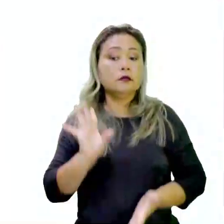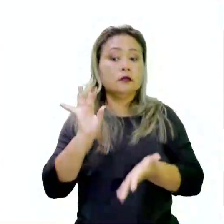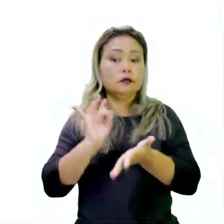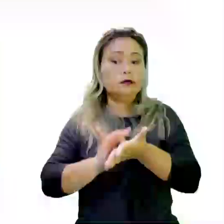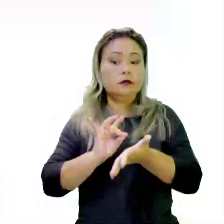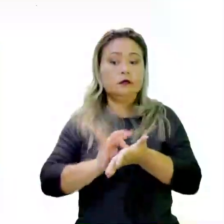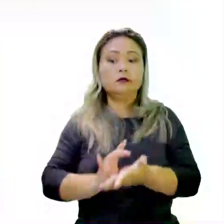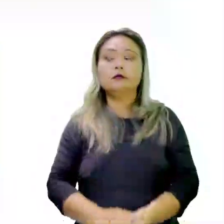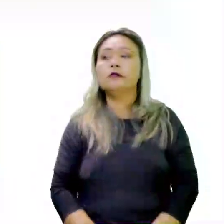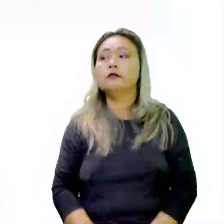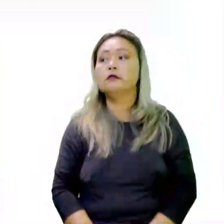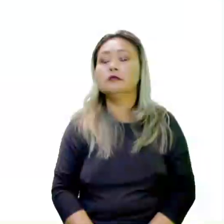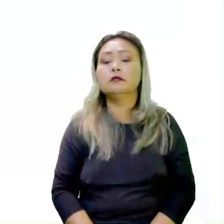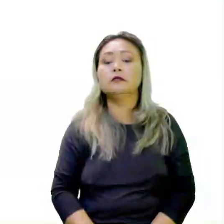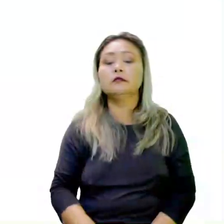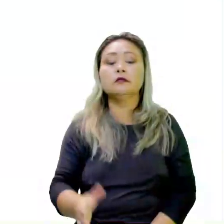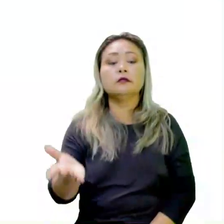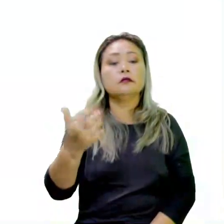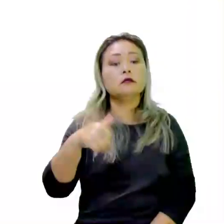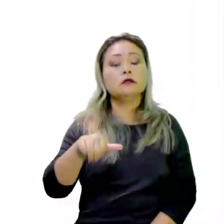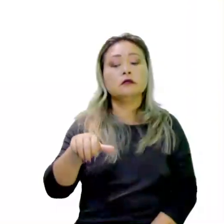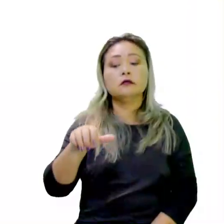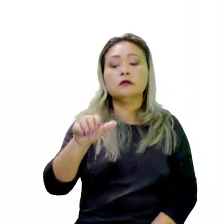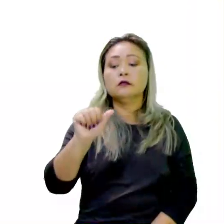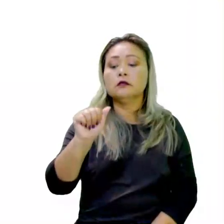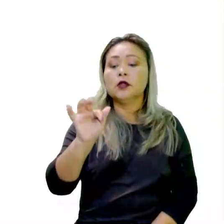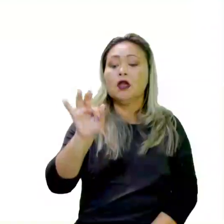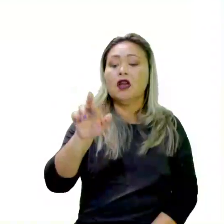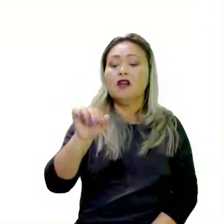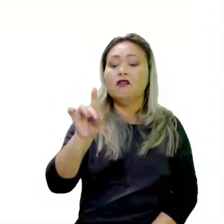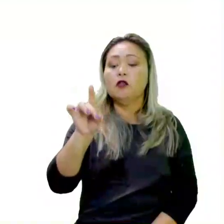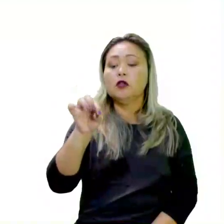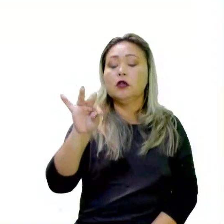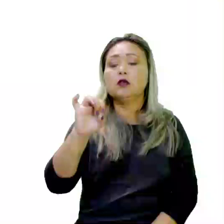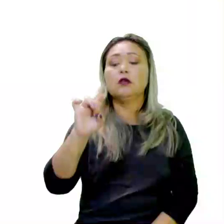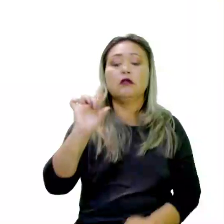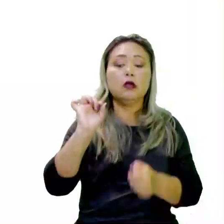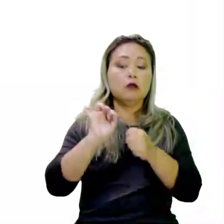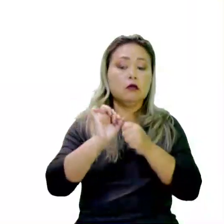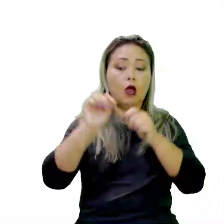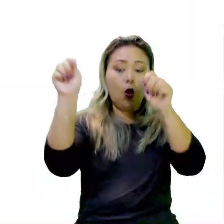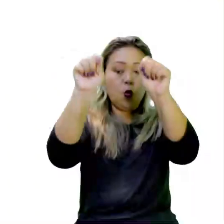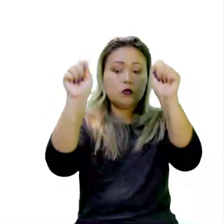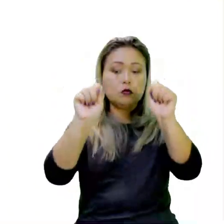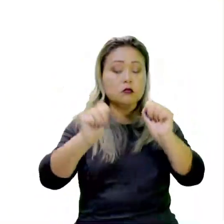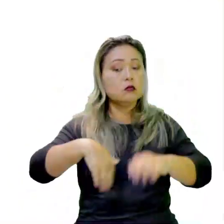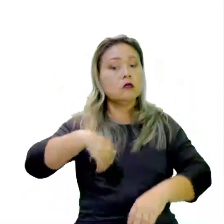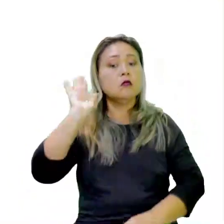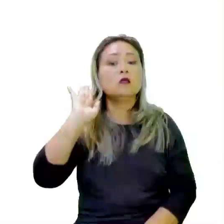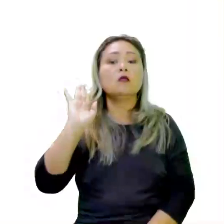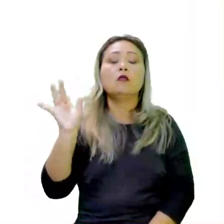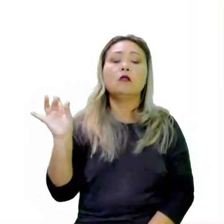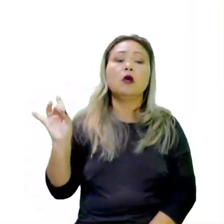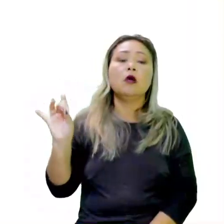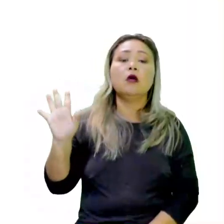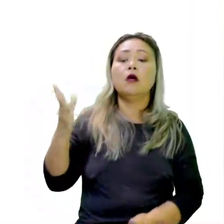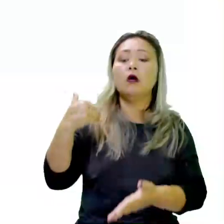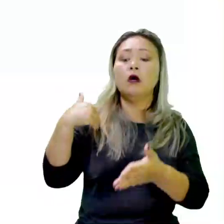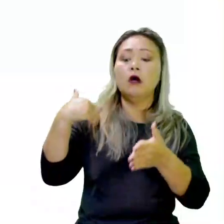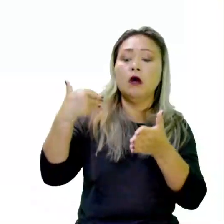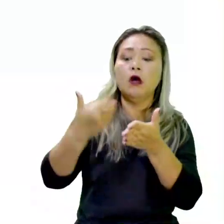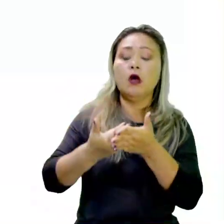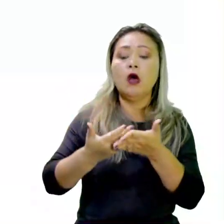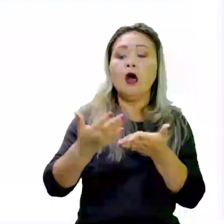Verdade. A Afrodite foi uma das mais festejadas esculturas. Aí aqui nós chegamos aqui à